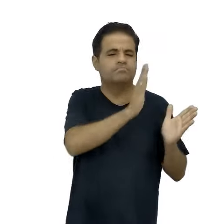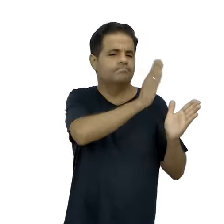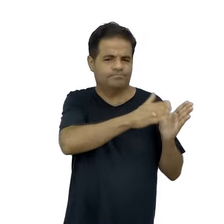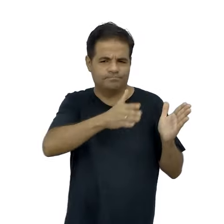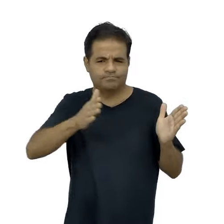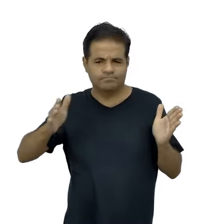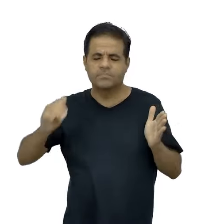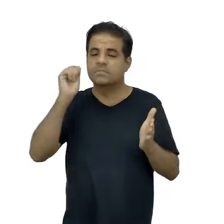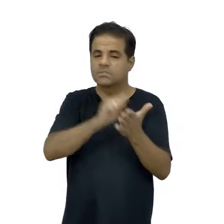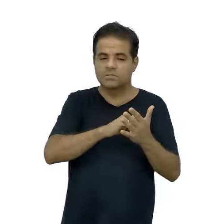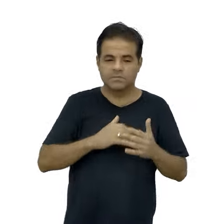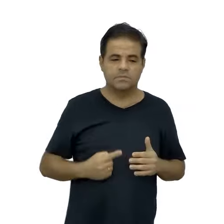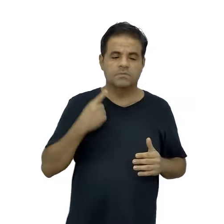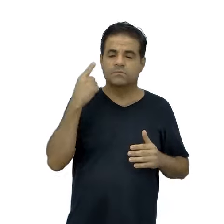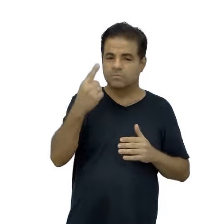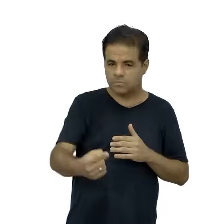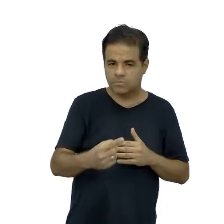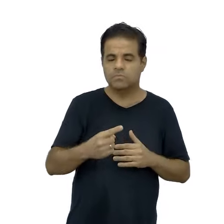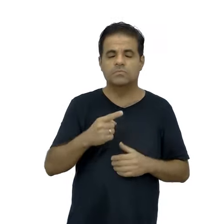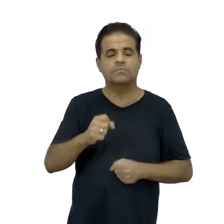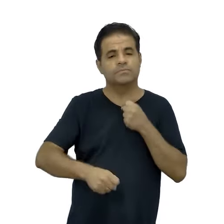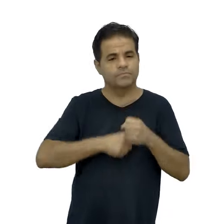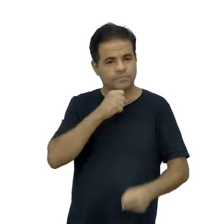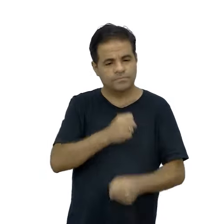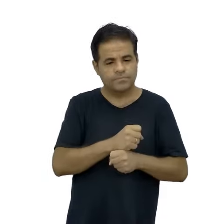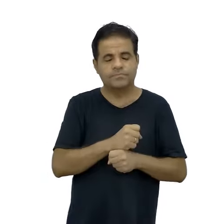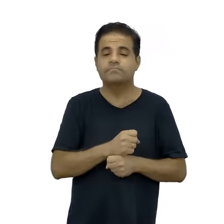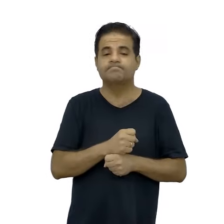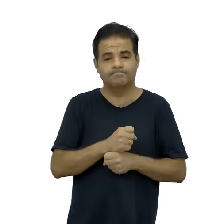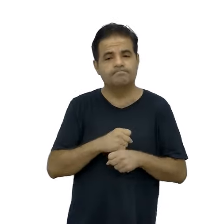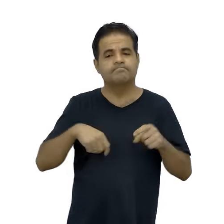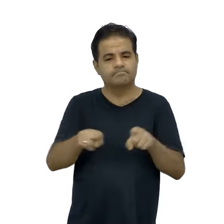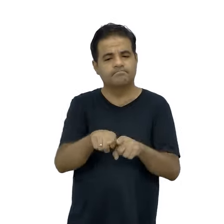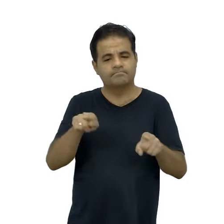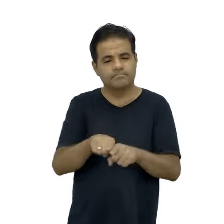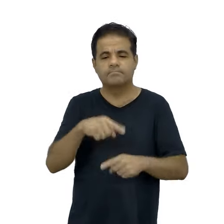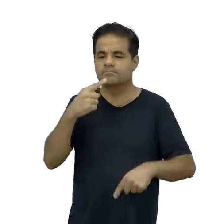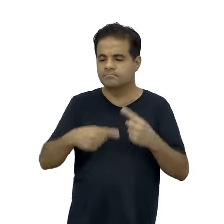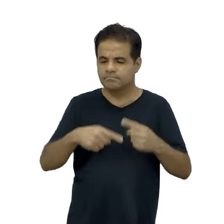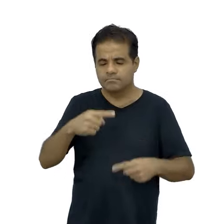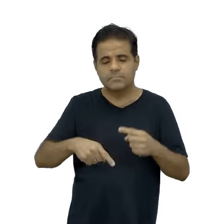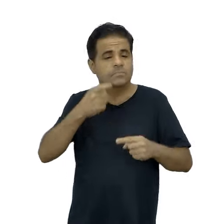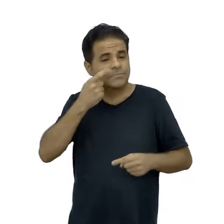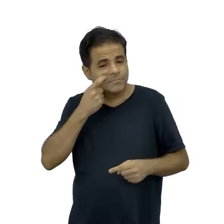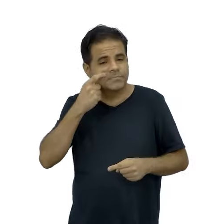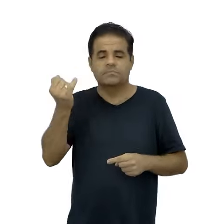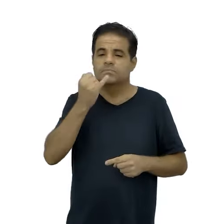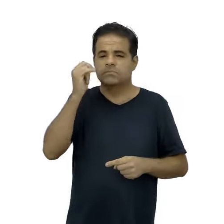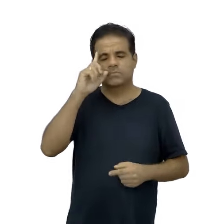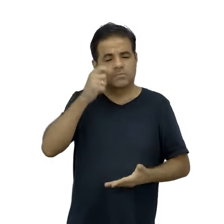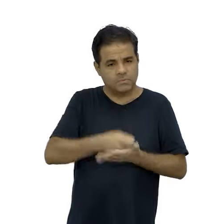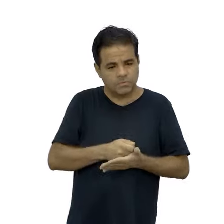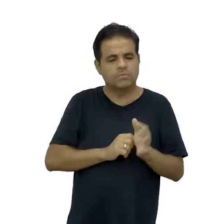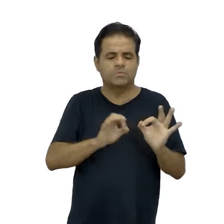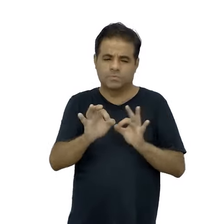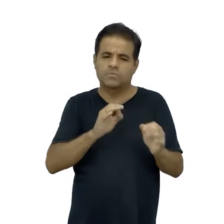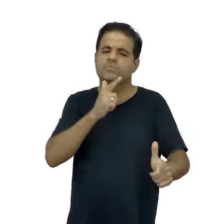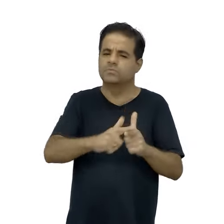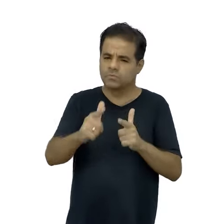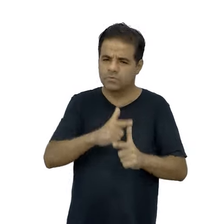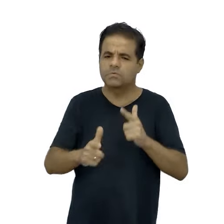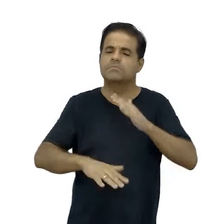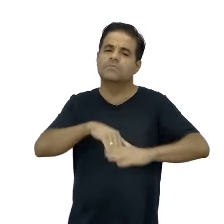atividade 1 do 9º ano do ensino fundamental e também discutir sobre a importância da resolução de problemas